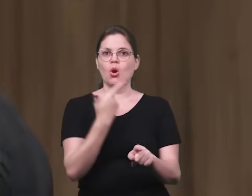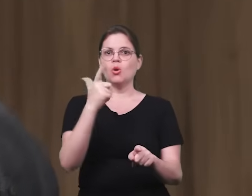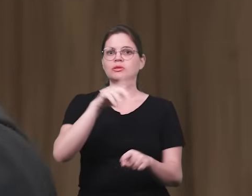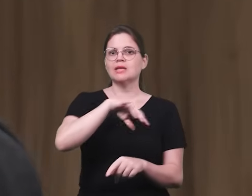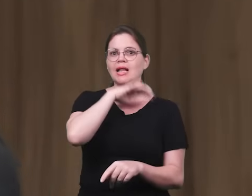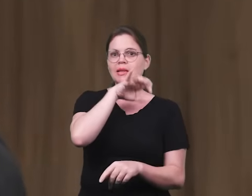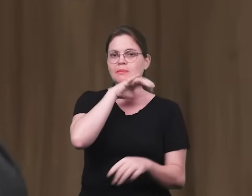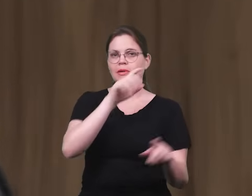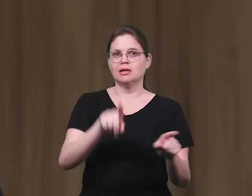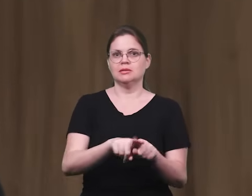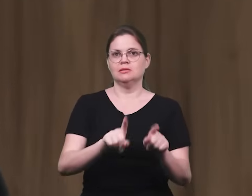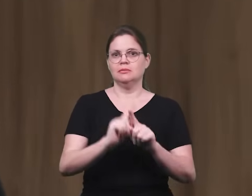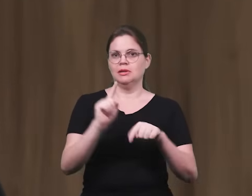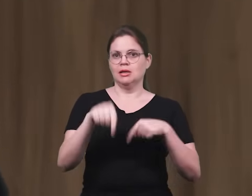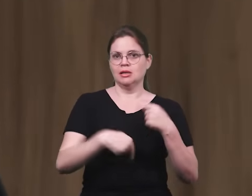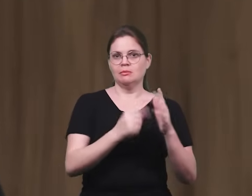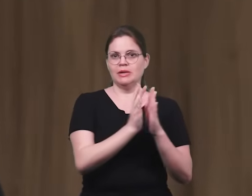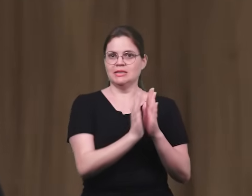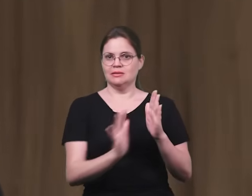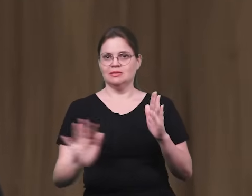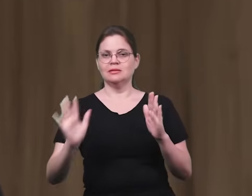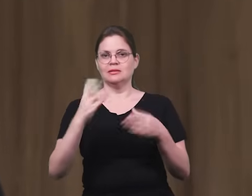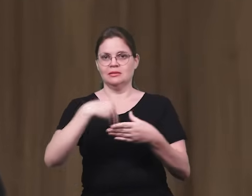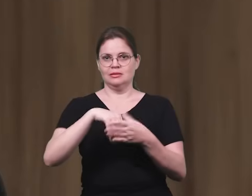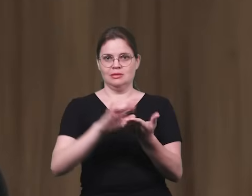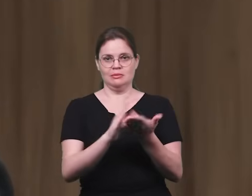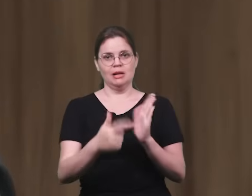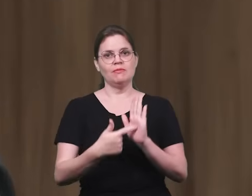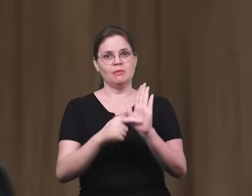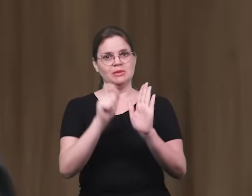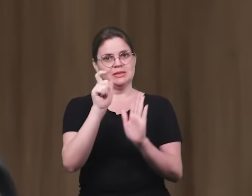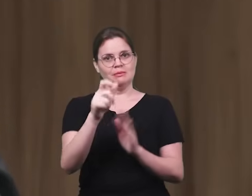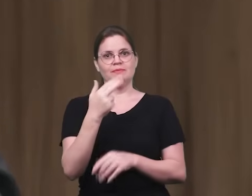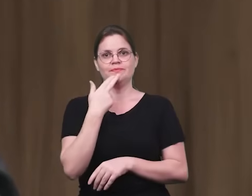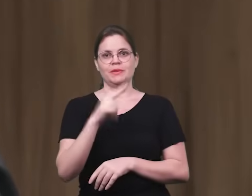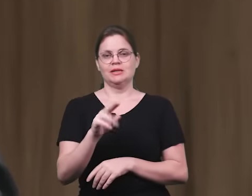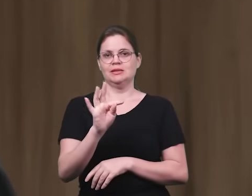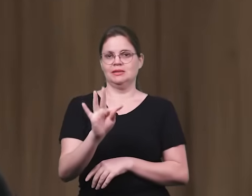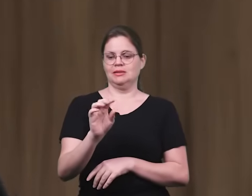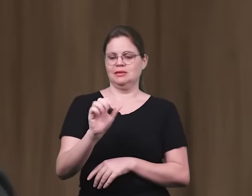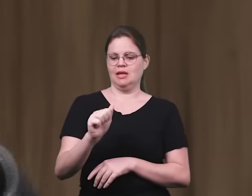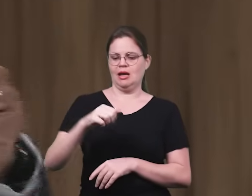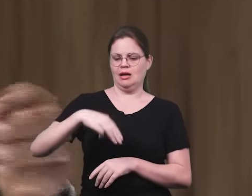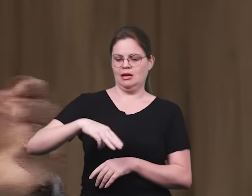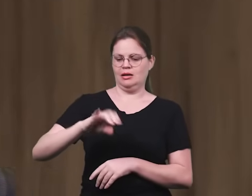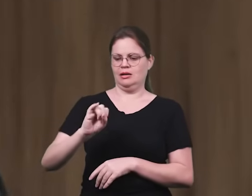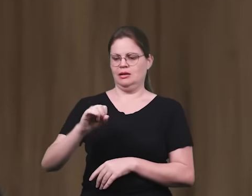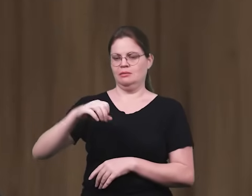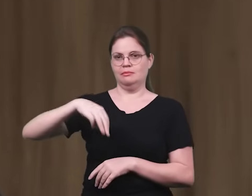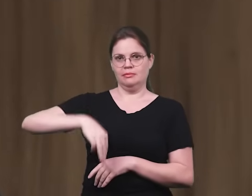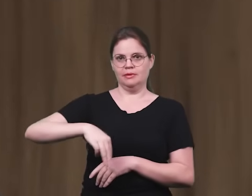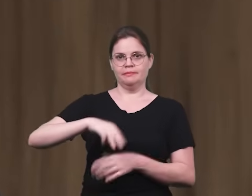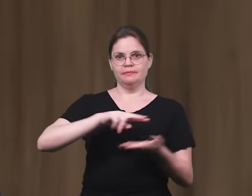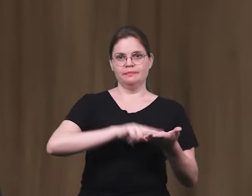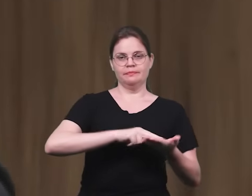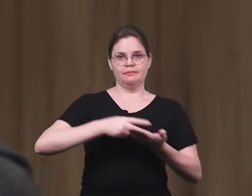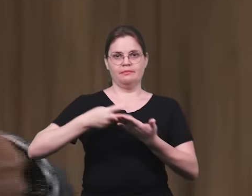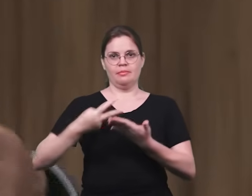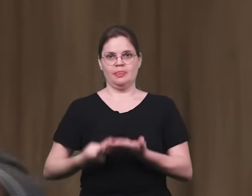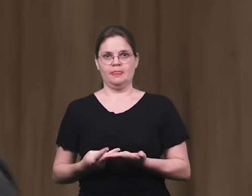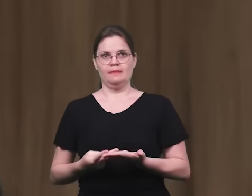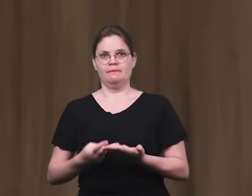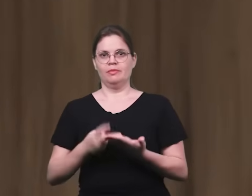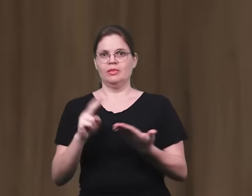animais que ao longo da Bíblia é usada essa expressão hebraica tanim, né? Ela não foi transliterada